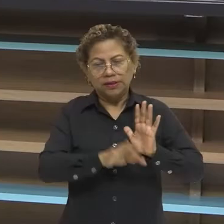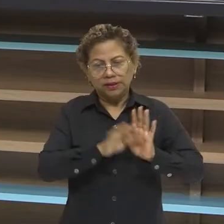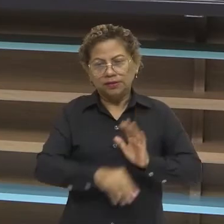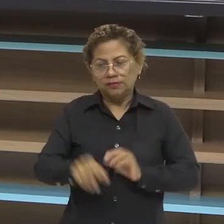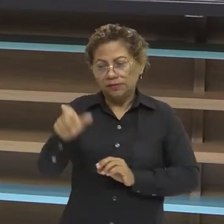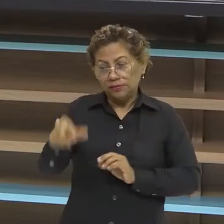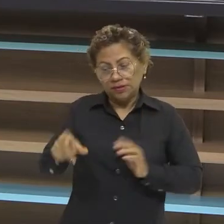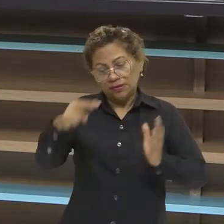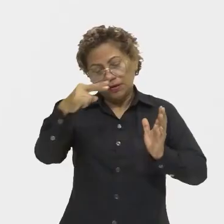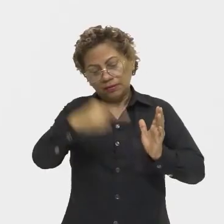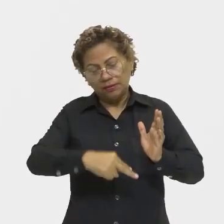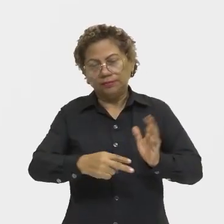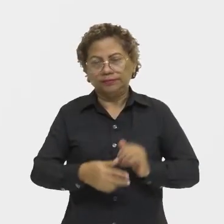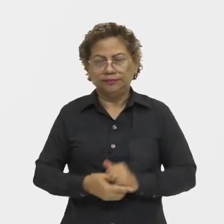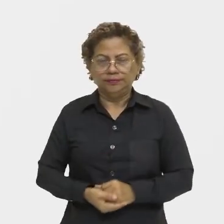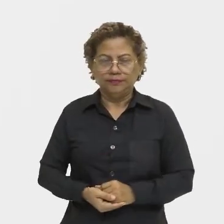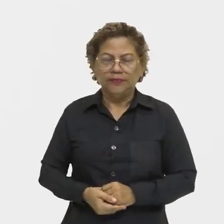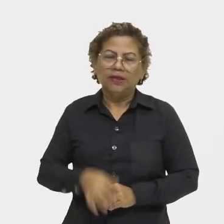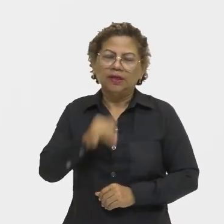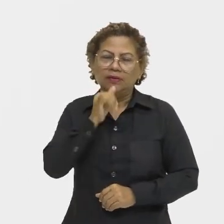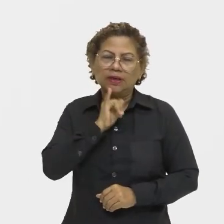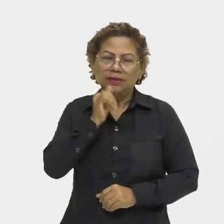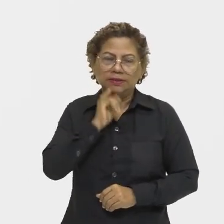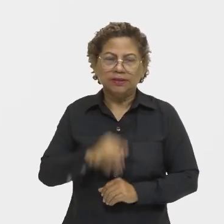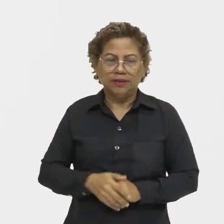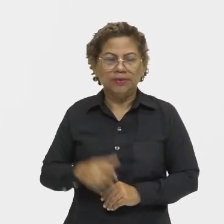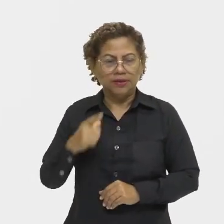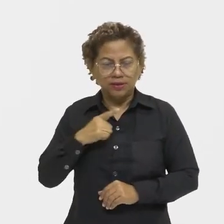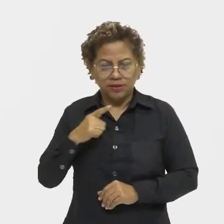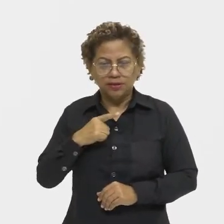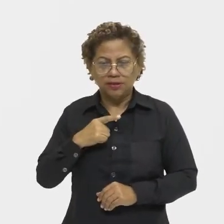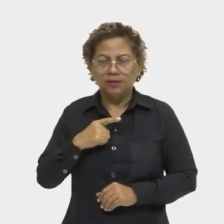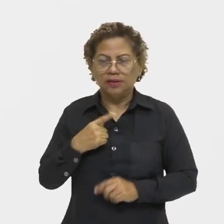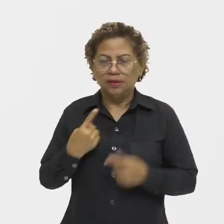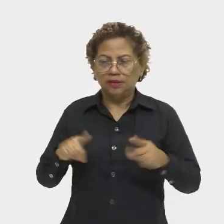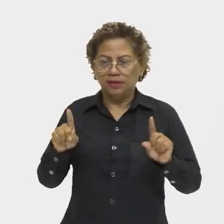exemplo da música